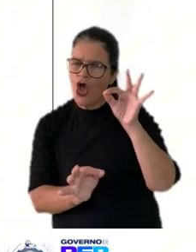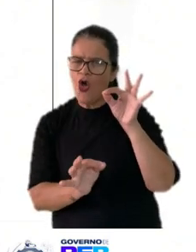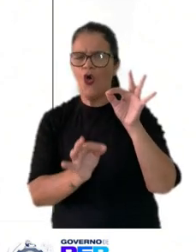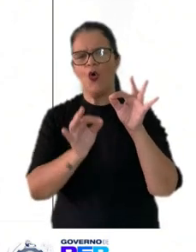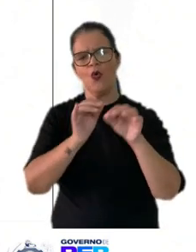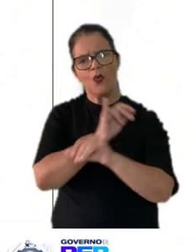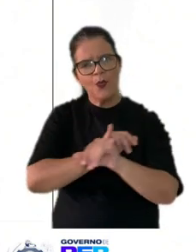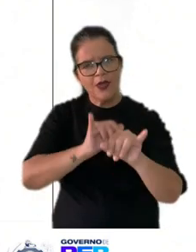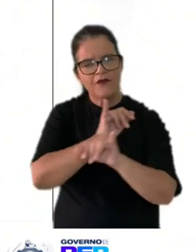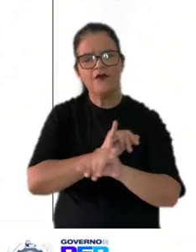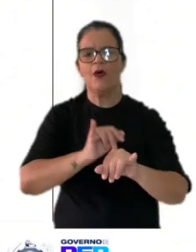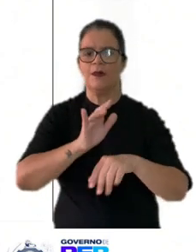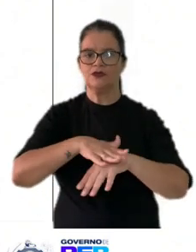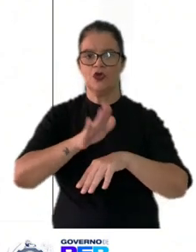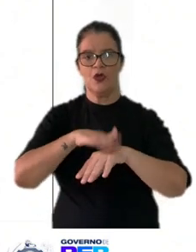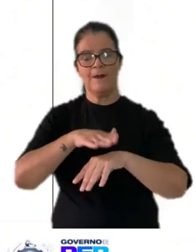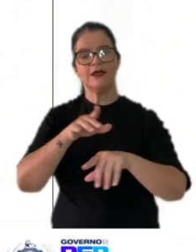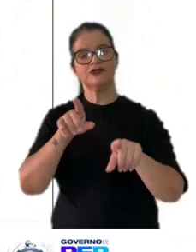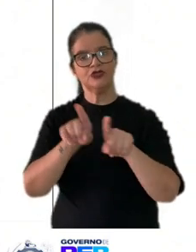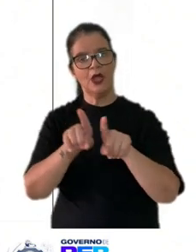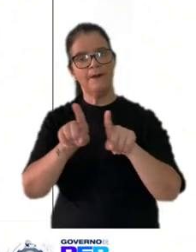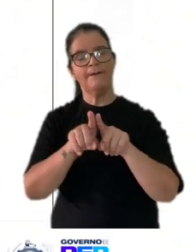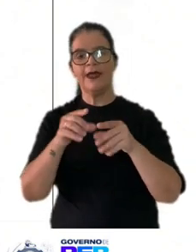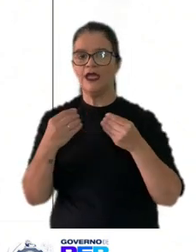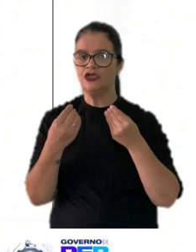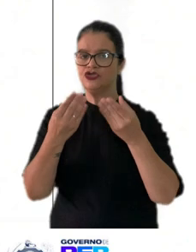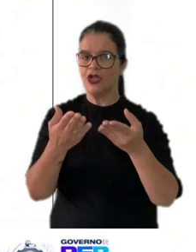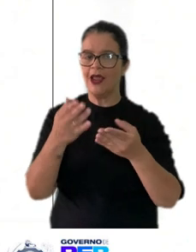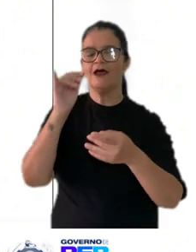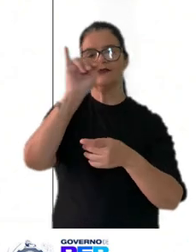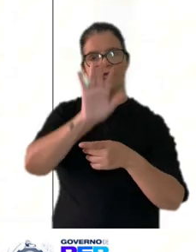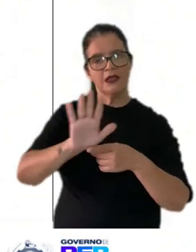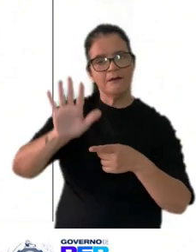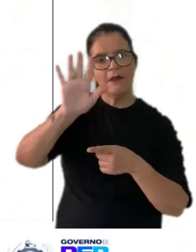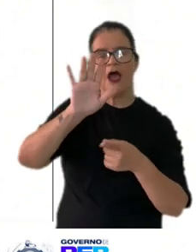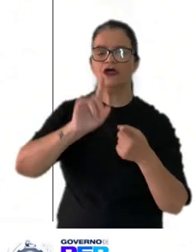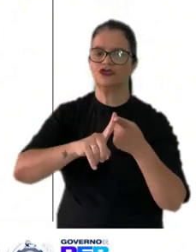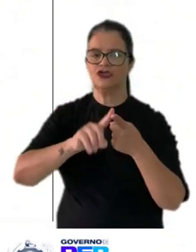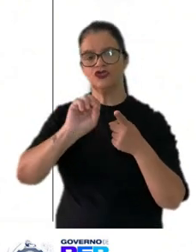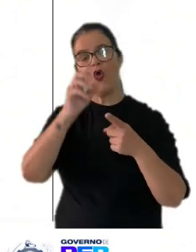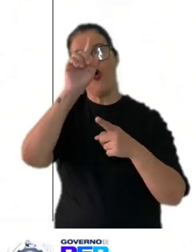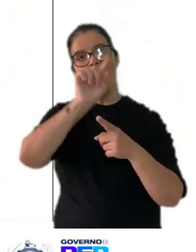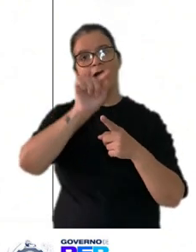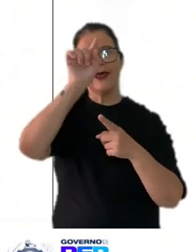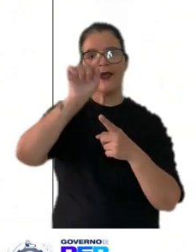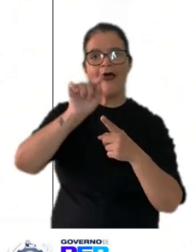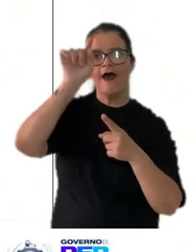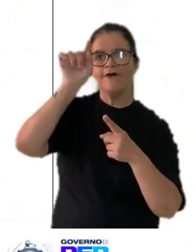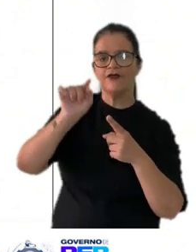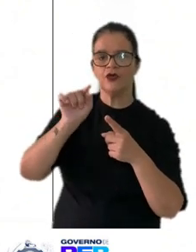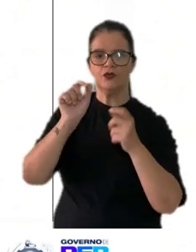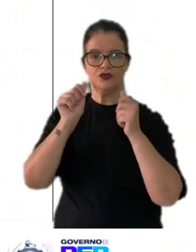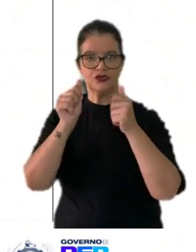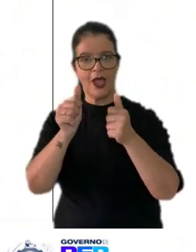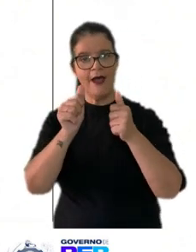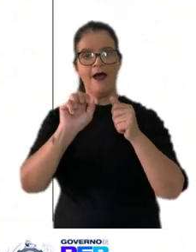eles também trazem imagens ou gráficos tá ou